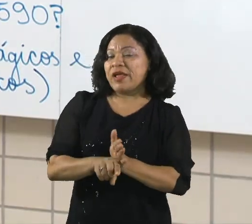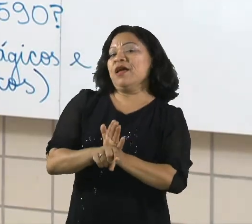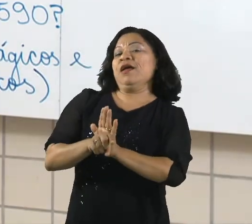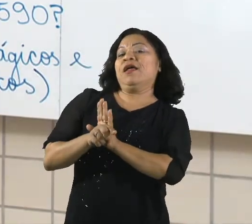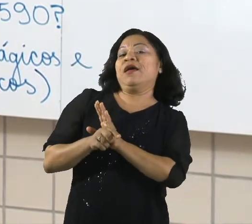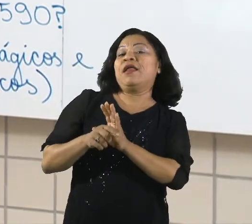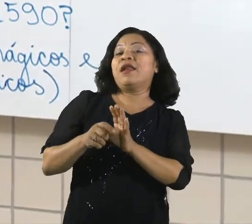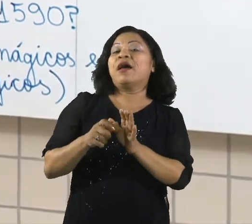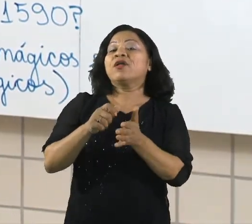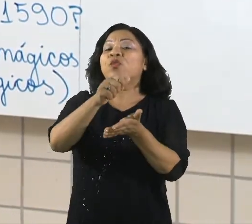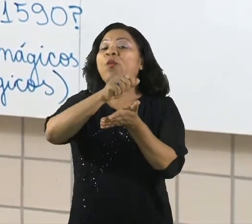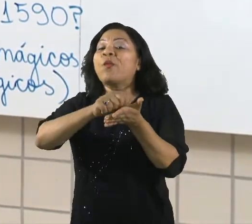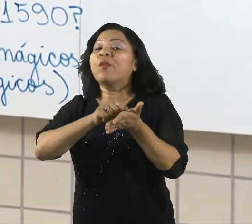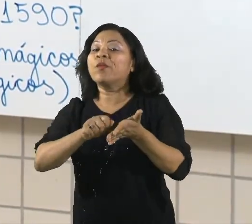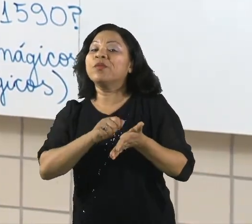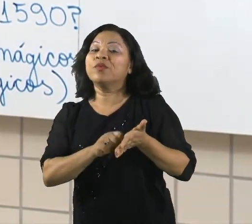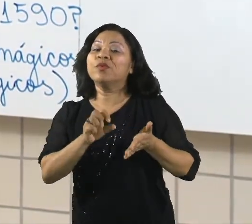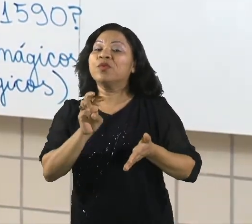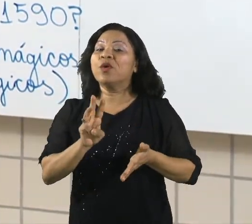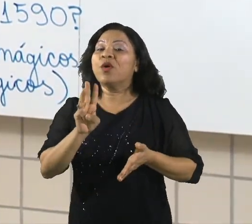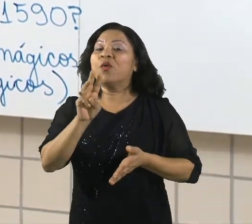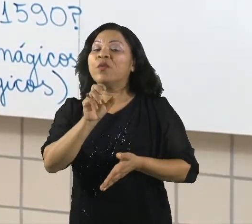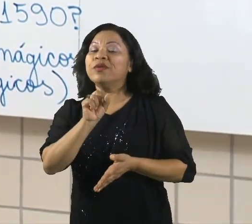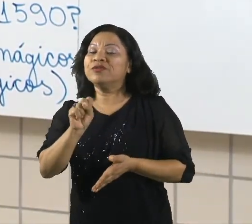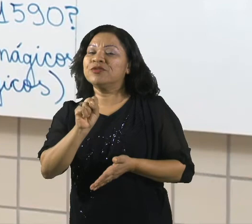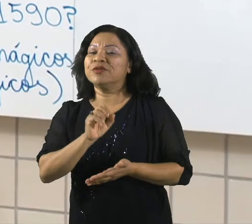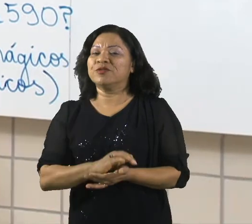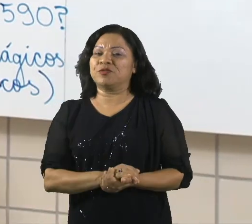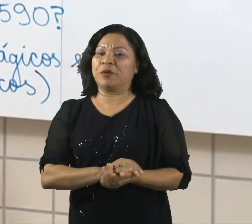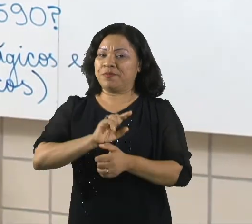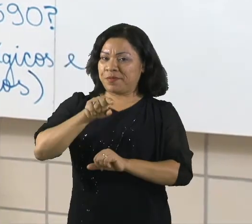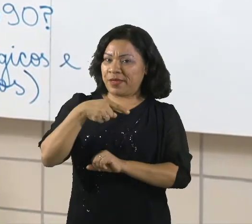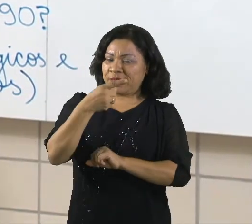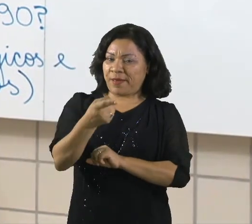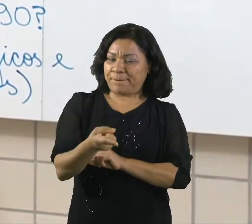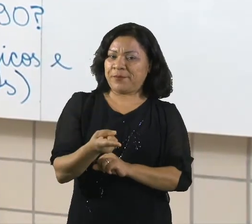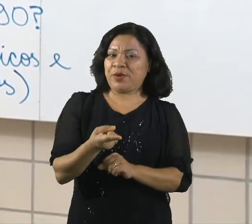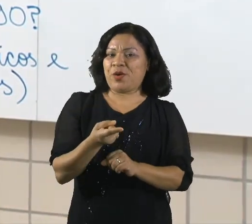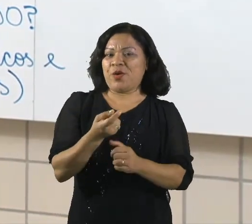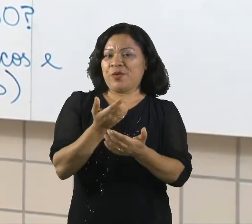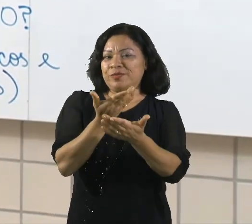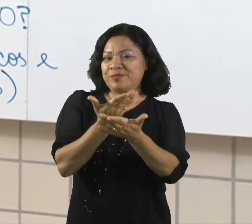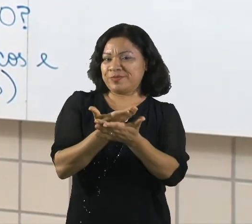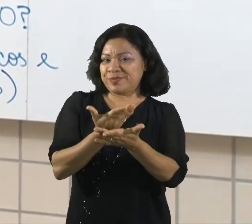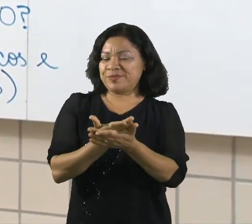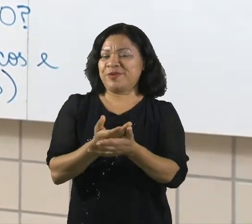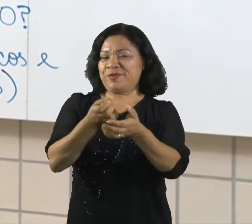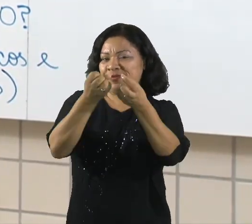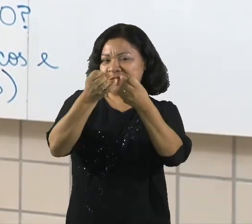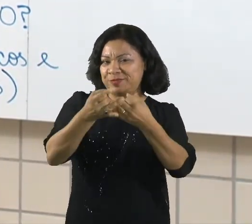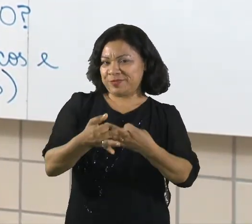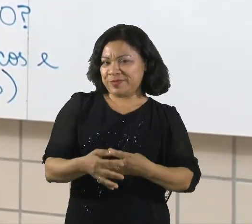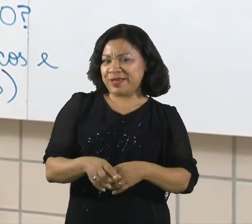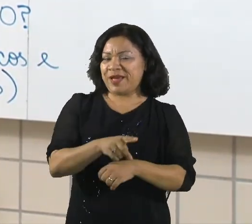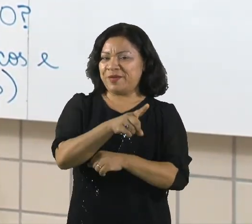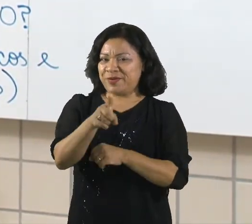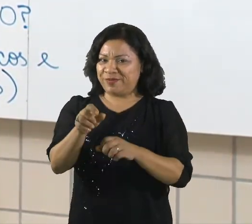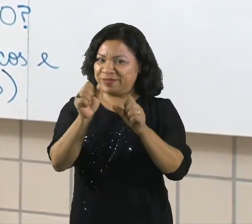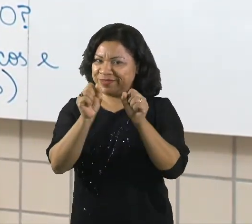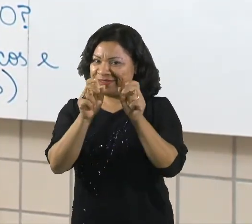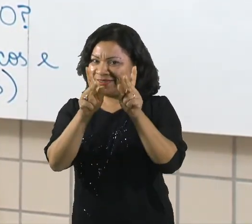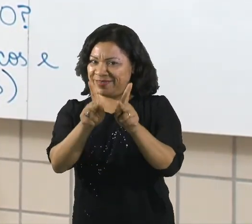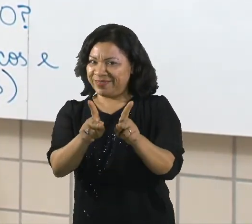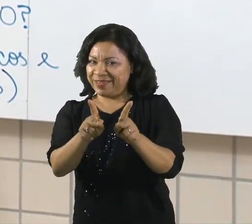Shakespeare. Mas na próxima teleaula tem outra atividade que eu vou explicar para vocês, ok? Então,